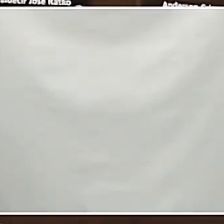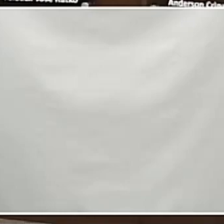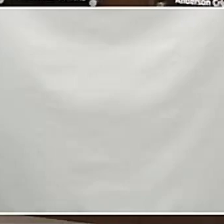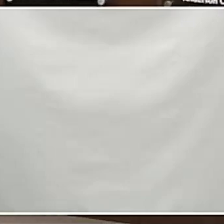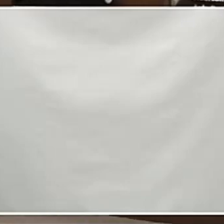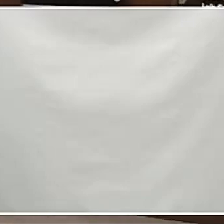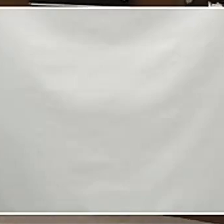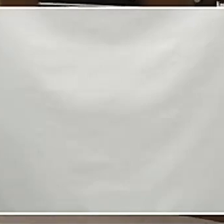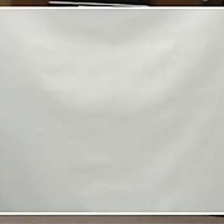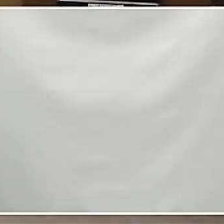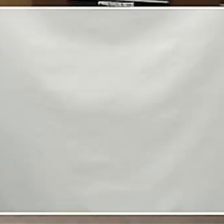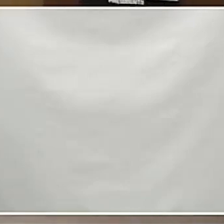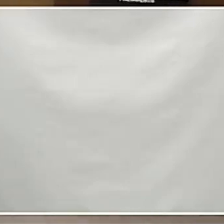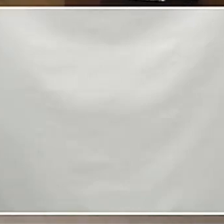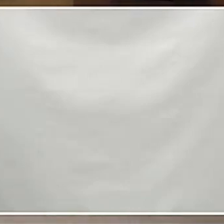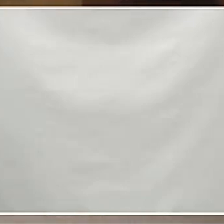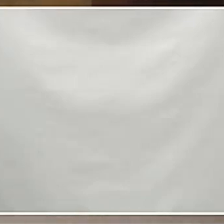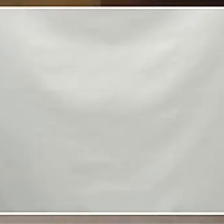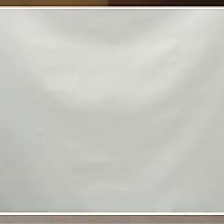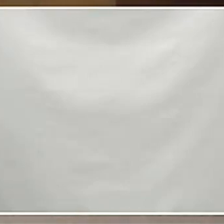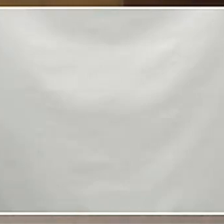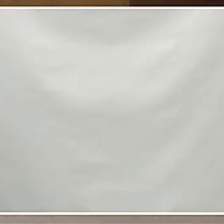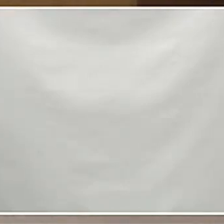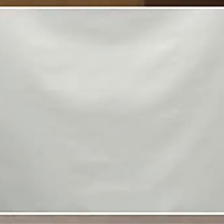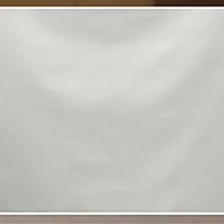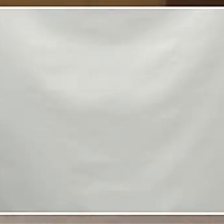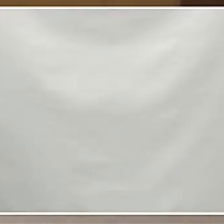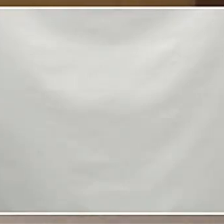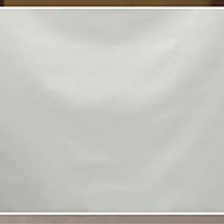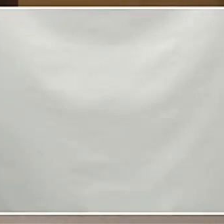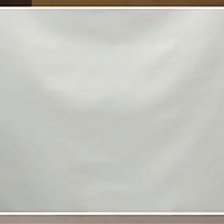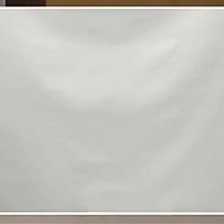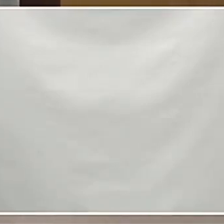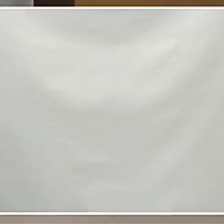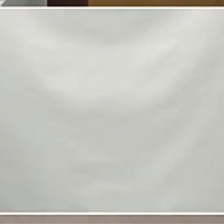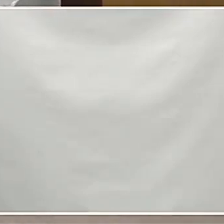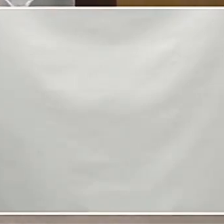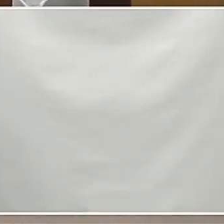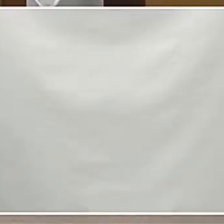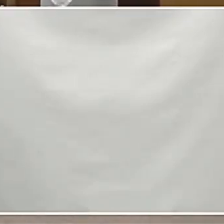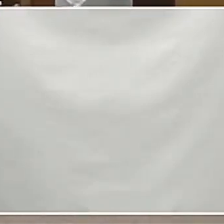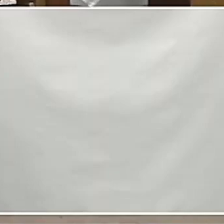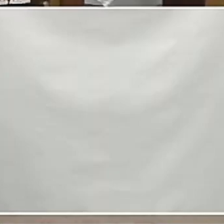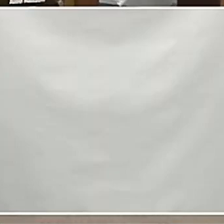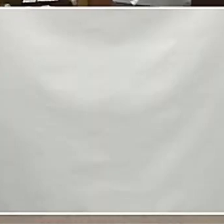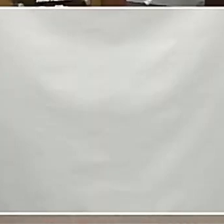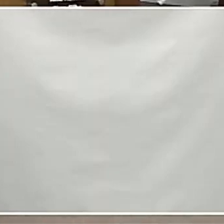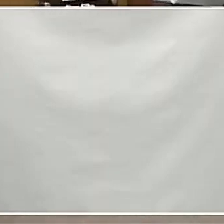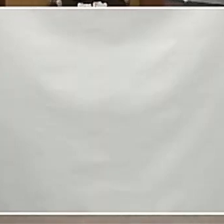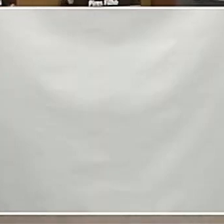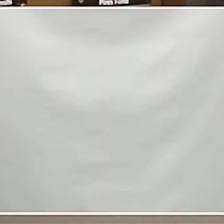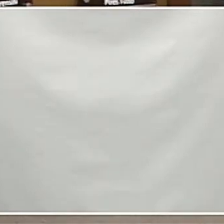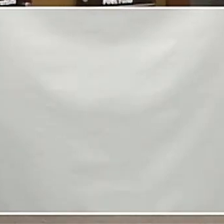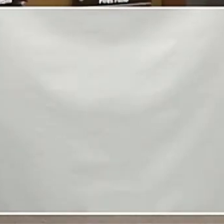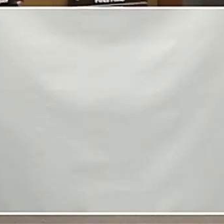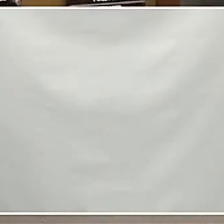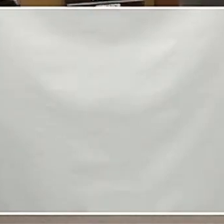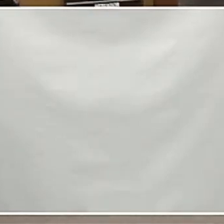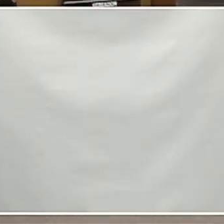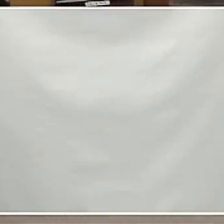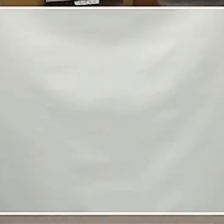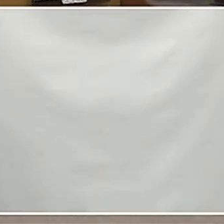Vem, diga o verde e louro desta flâmula Paz no futuro e glória no passado